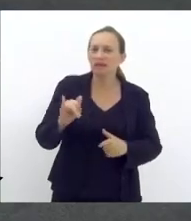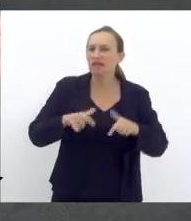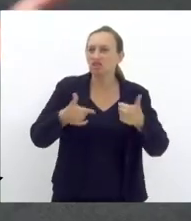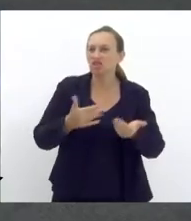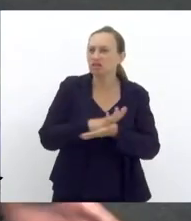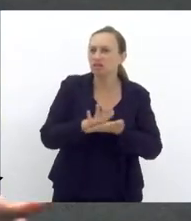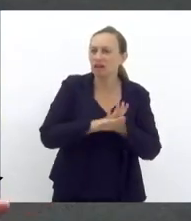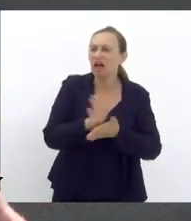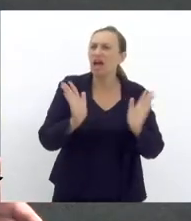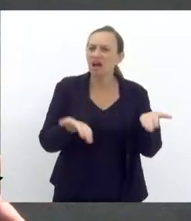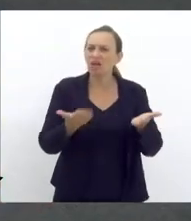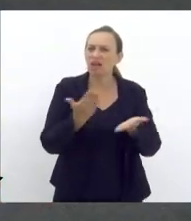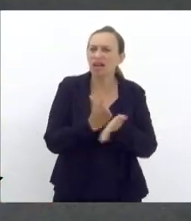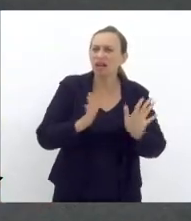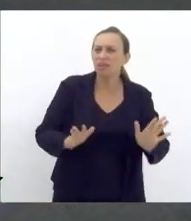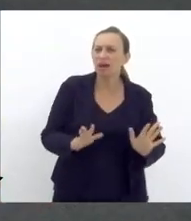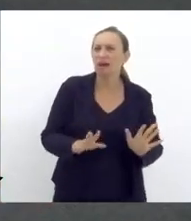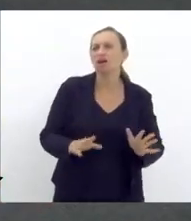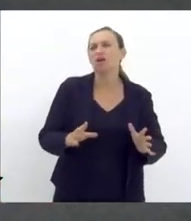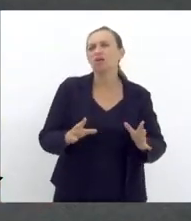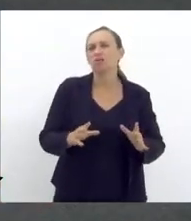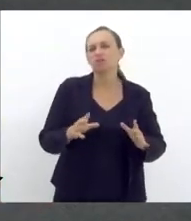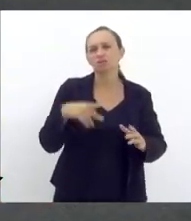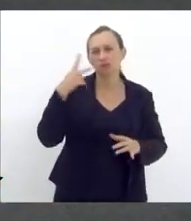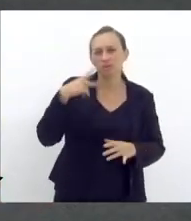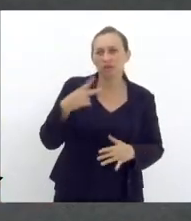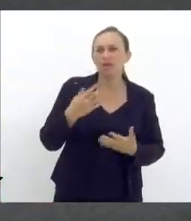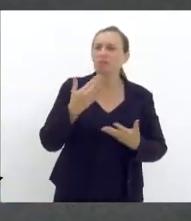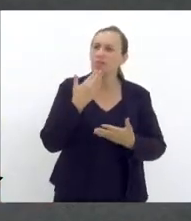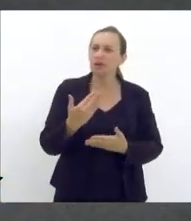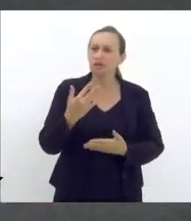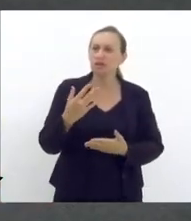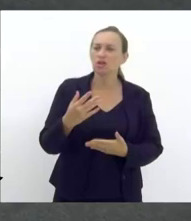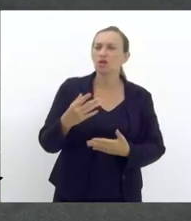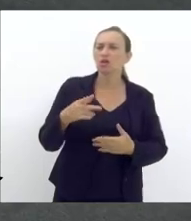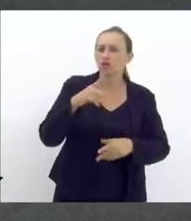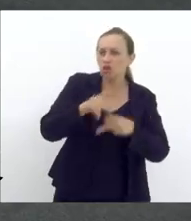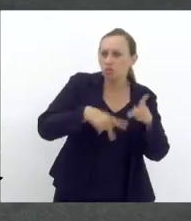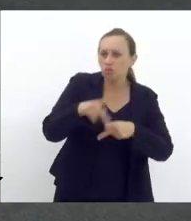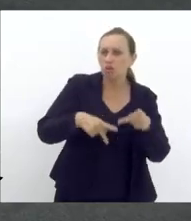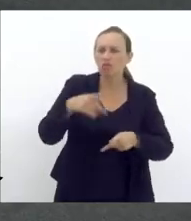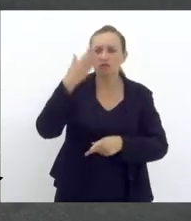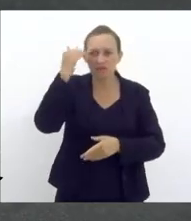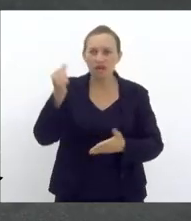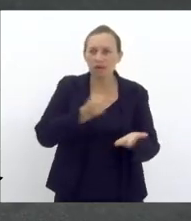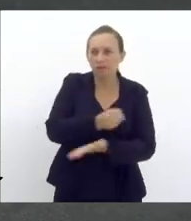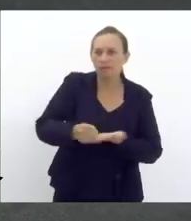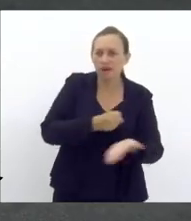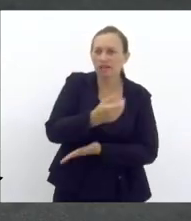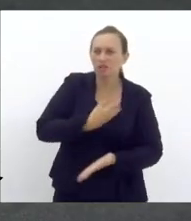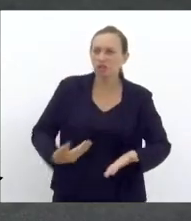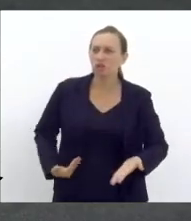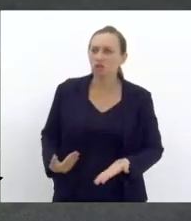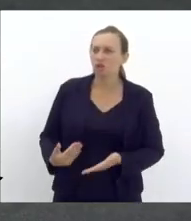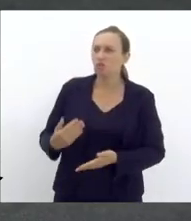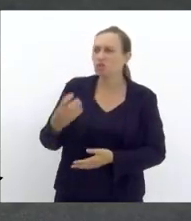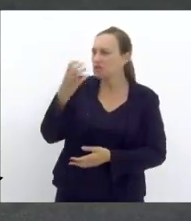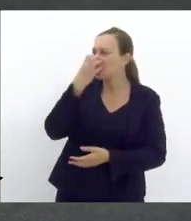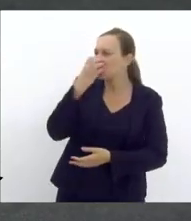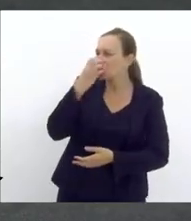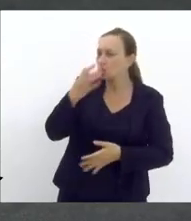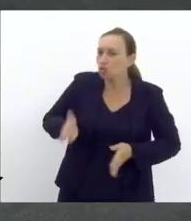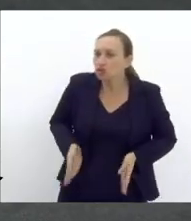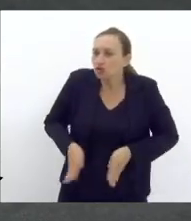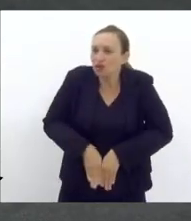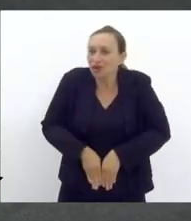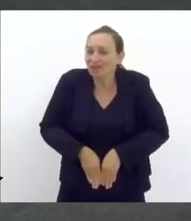agora querer acabar com as três parlamentares eu peço que o povo do estado do Fluminense saiba que a base do governo com esse bulldog de fraldas à frente